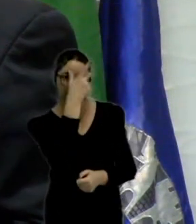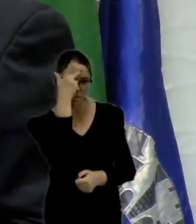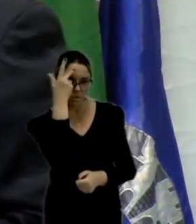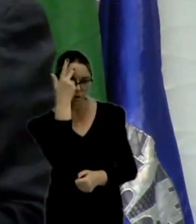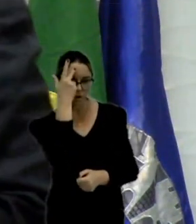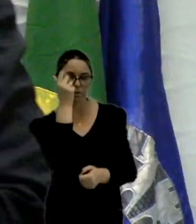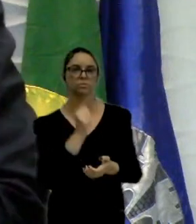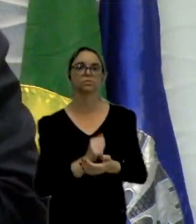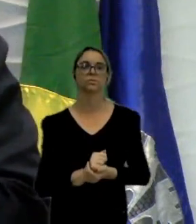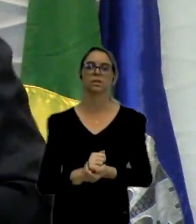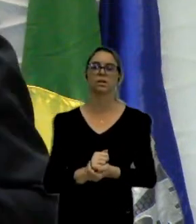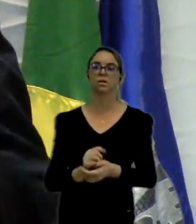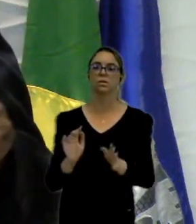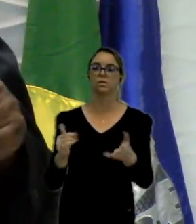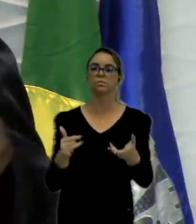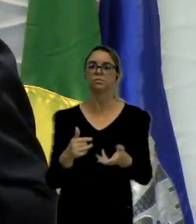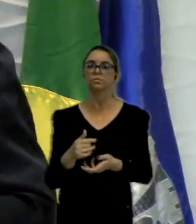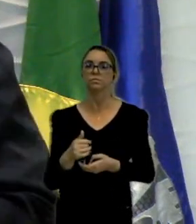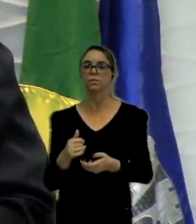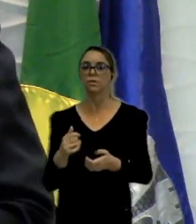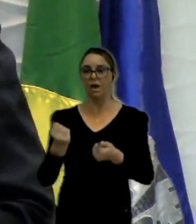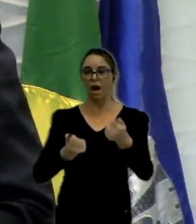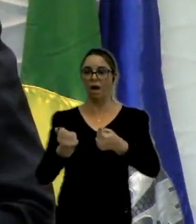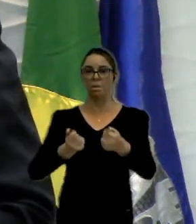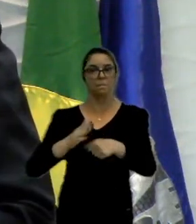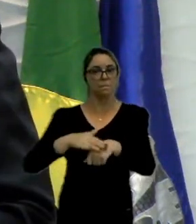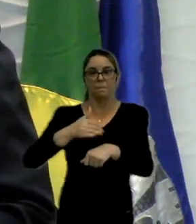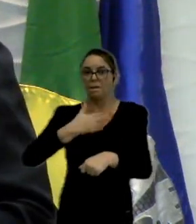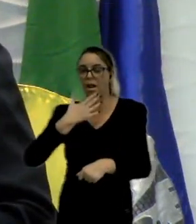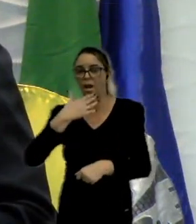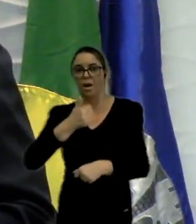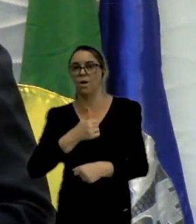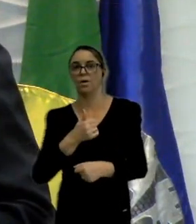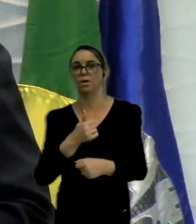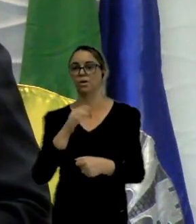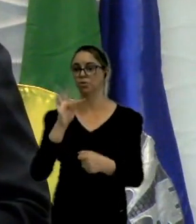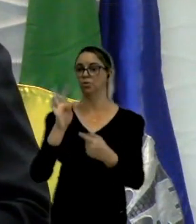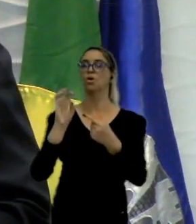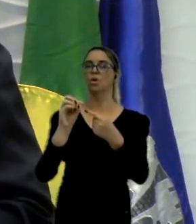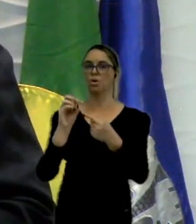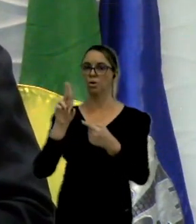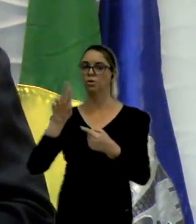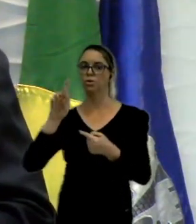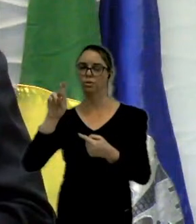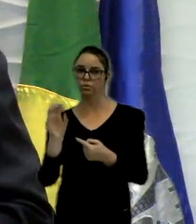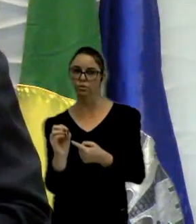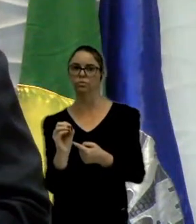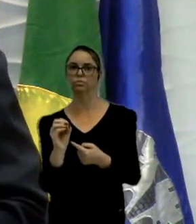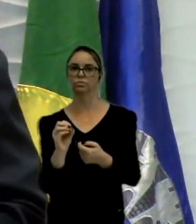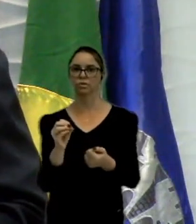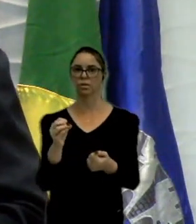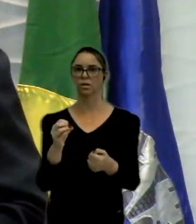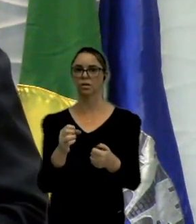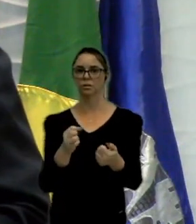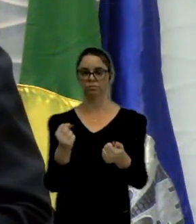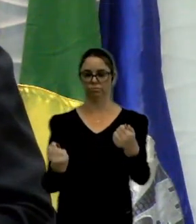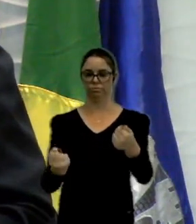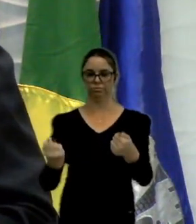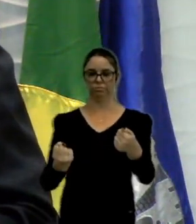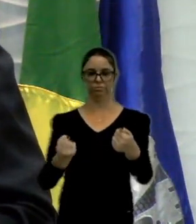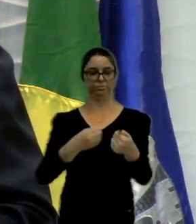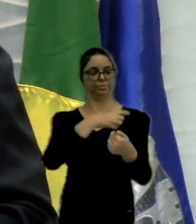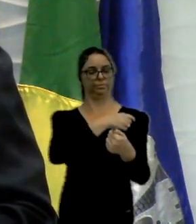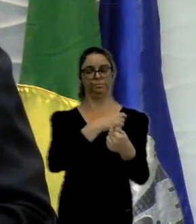mais confortável que nós temos hoje é uma touro cabine dupla. Nem se compara o conforto de uma touro